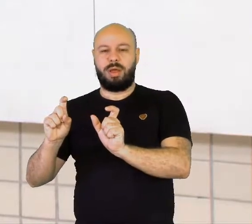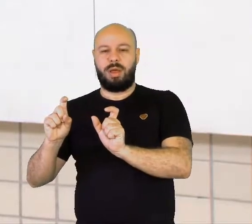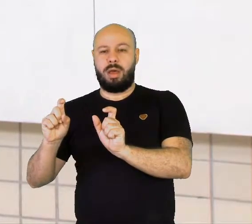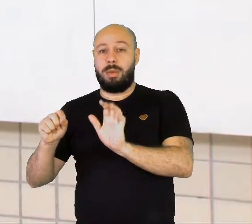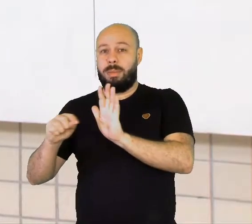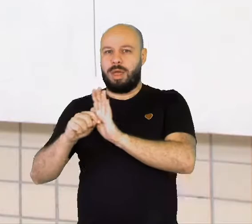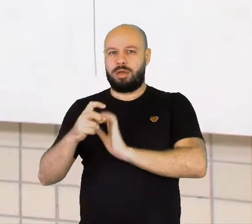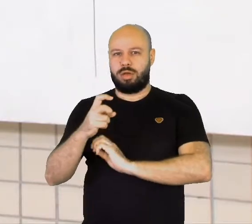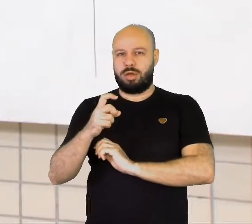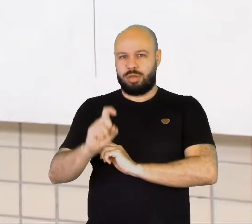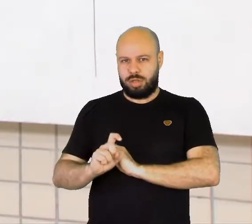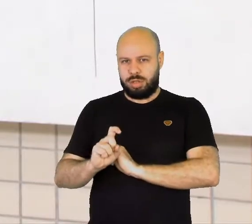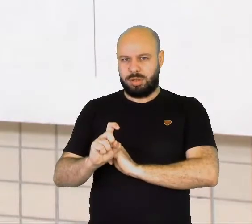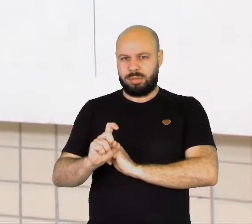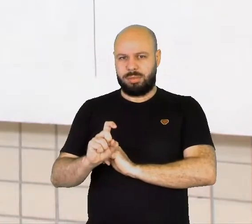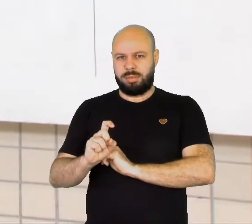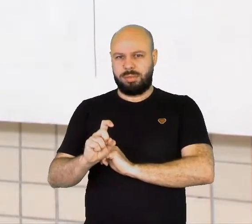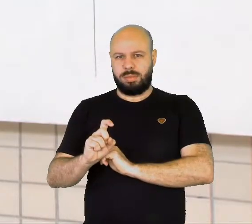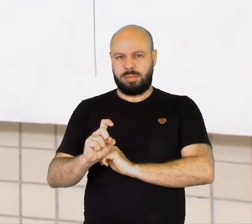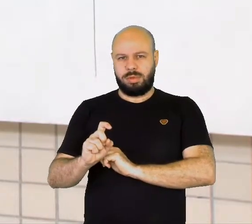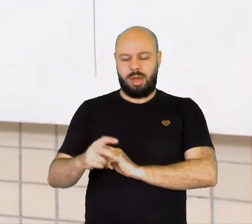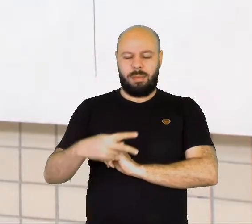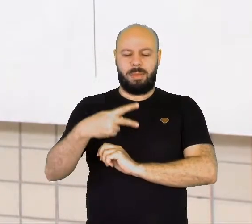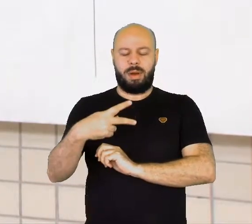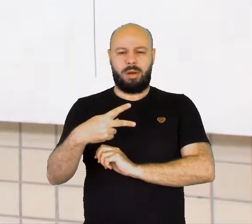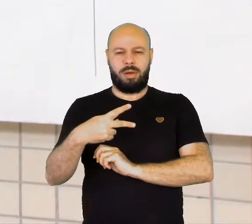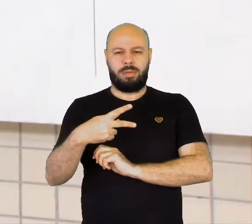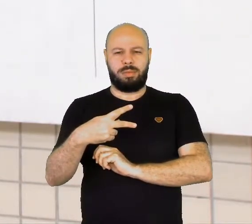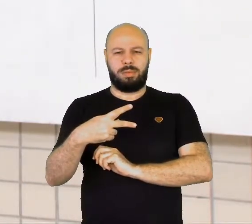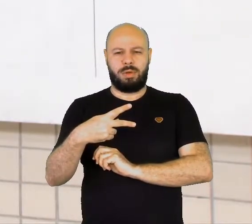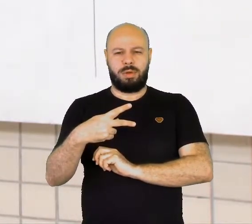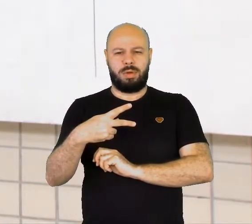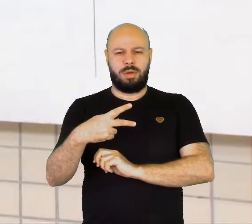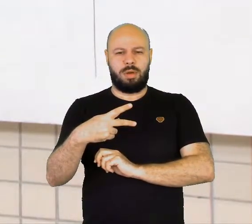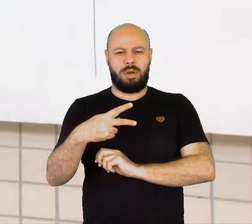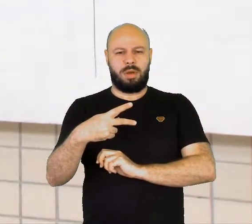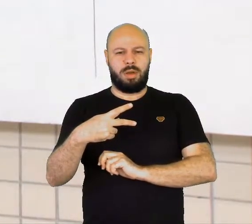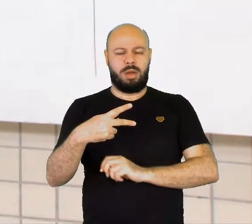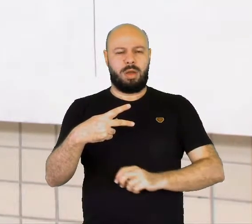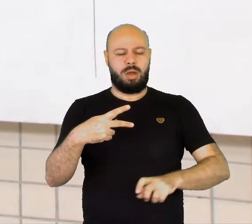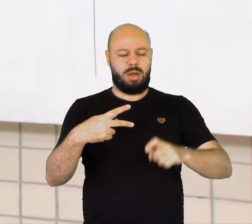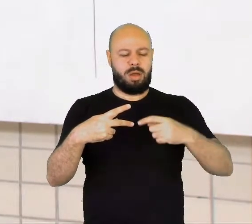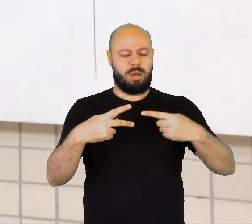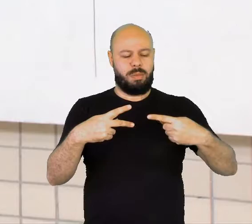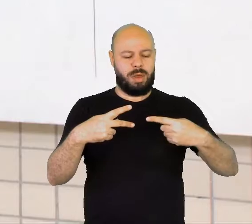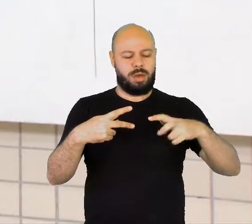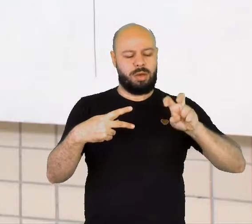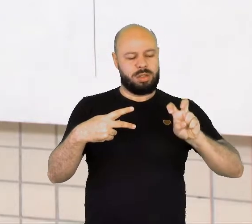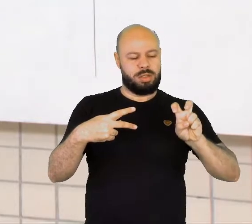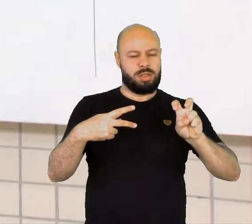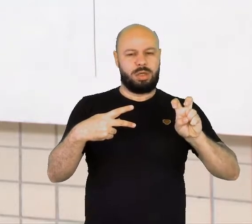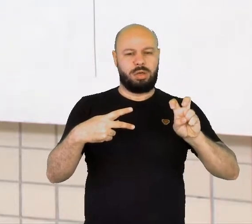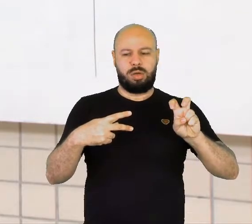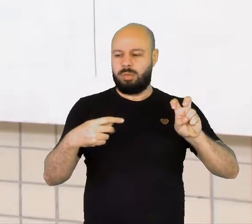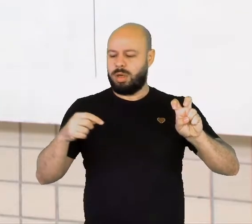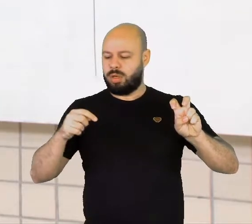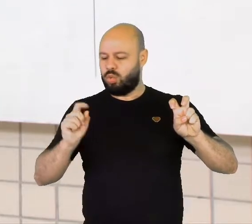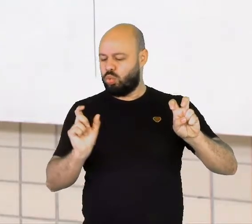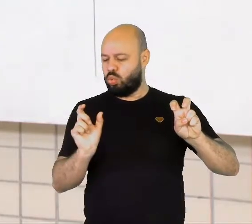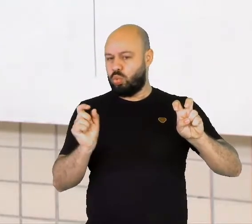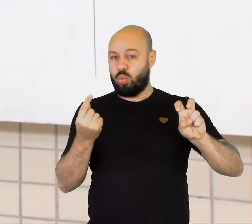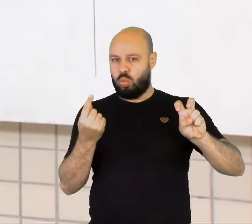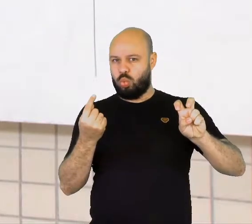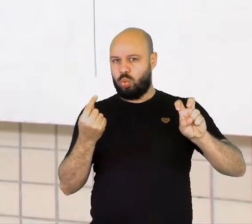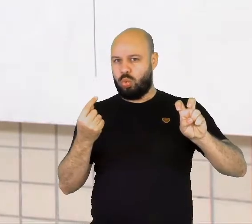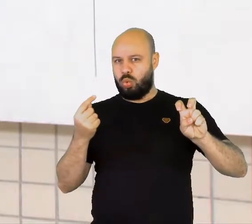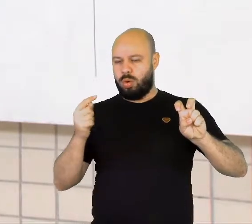x, vai ter que ser menor que menos 5, o 1 que estava positivo vem para